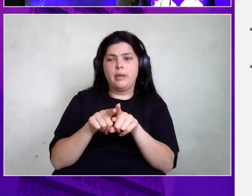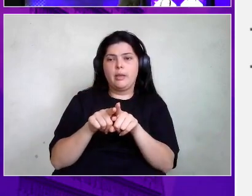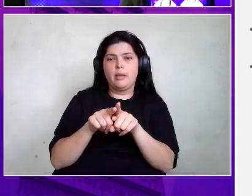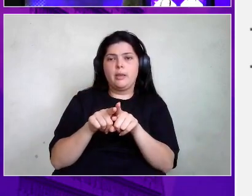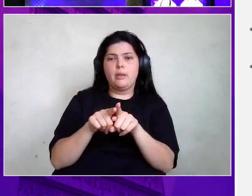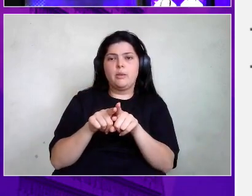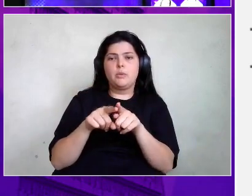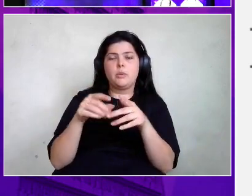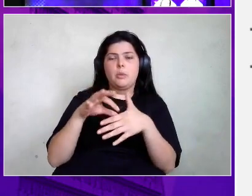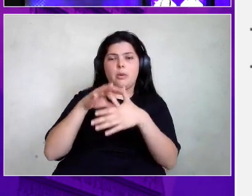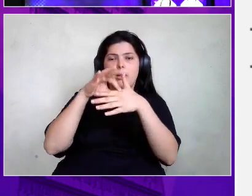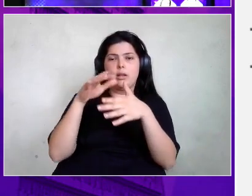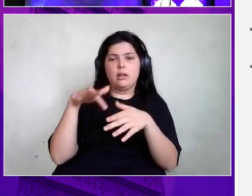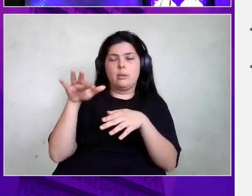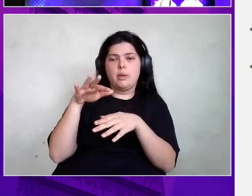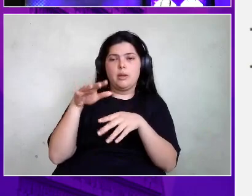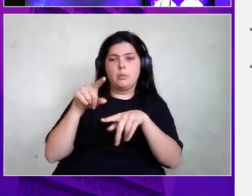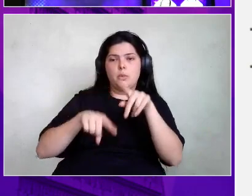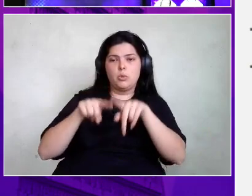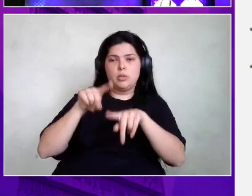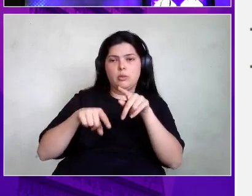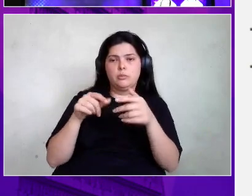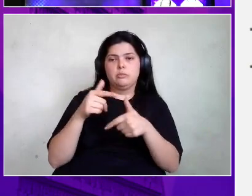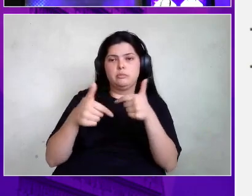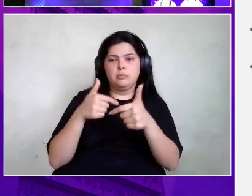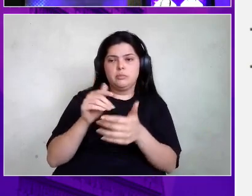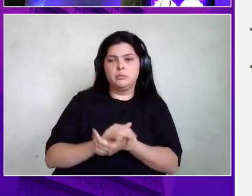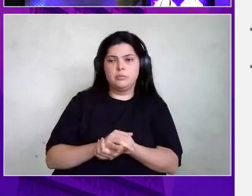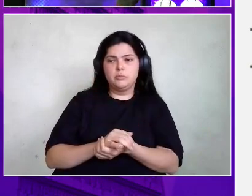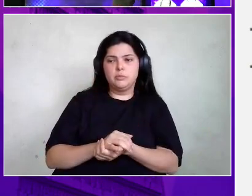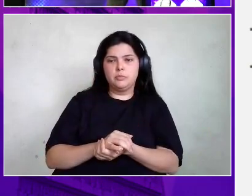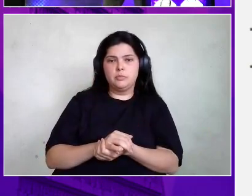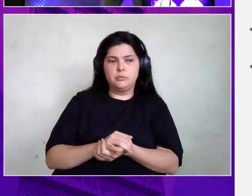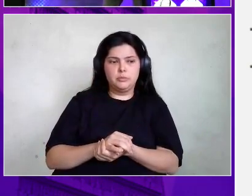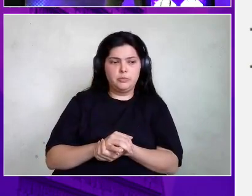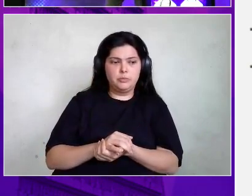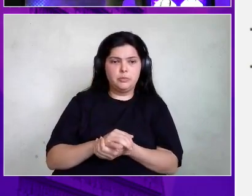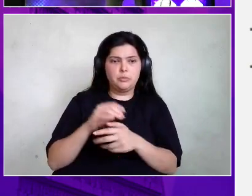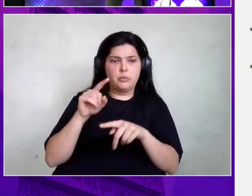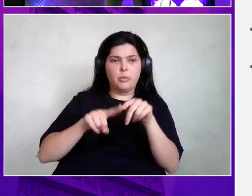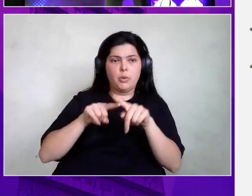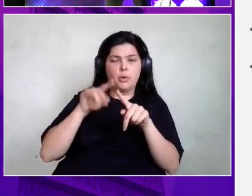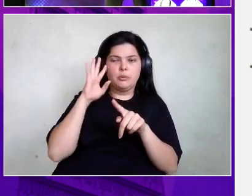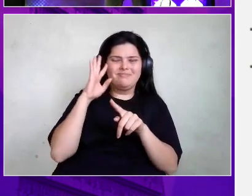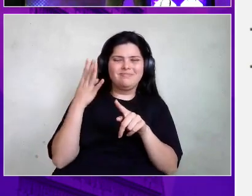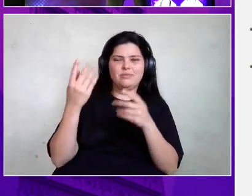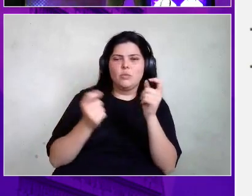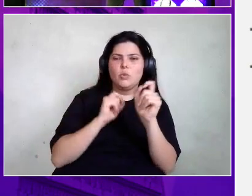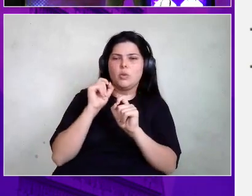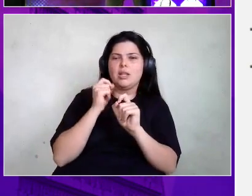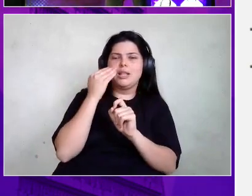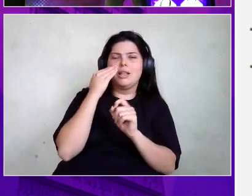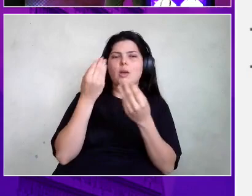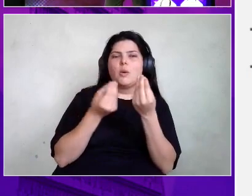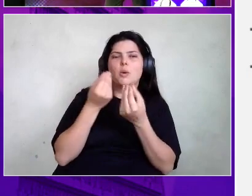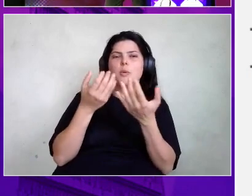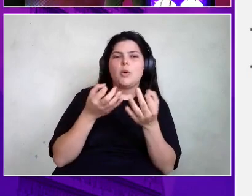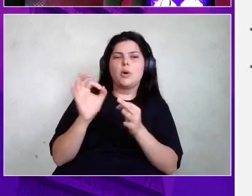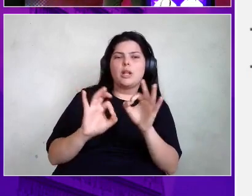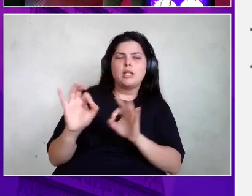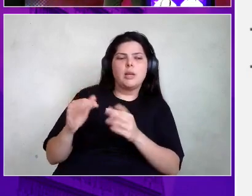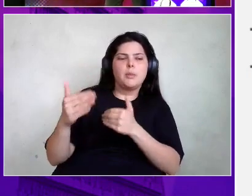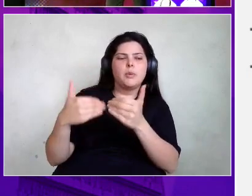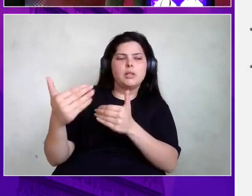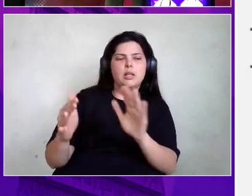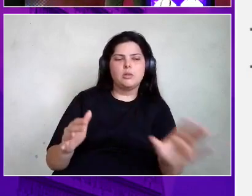PMs atuando nisso. Então, com isso, eu já começo a entender melhor, beleza, cara, como é que eu vou agora organizar esse processo de desenvolvimento? Como é que